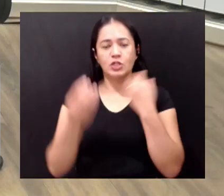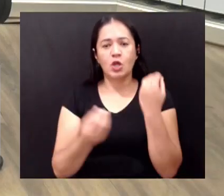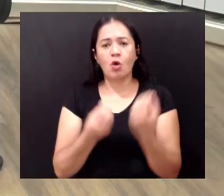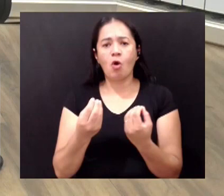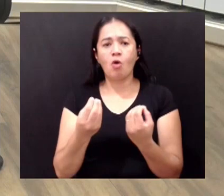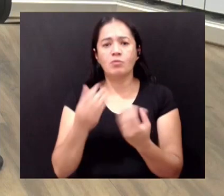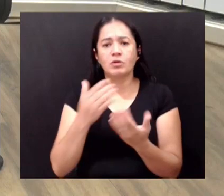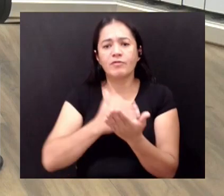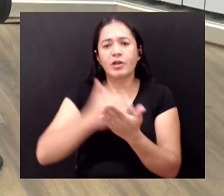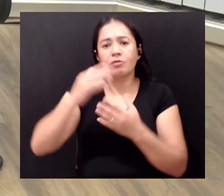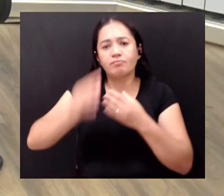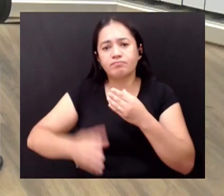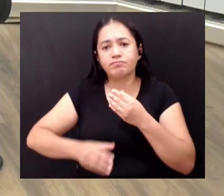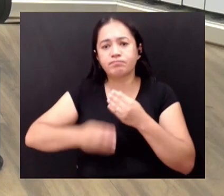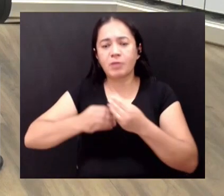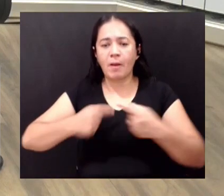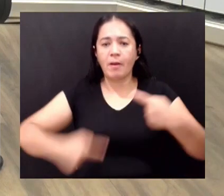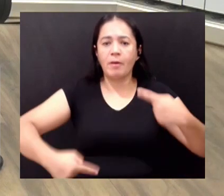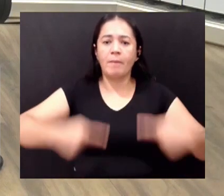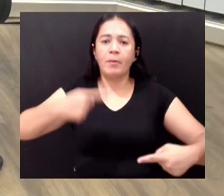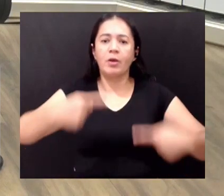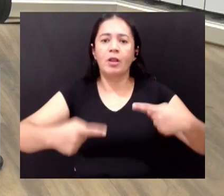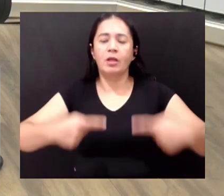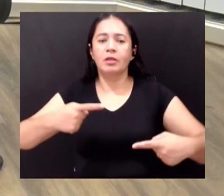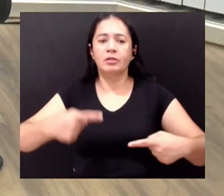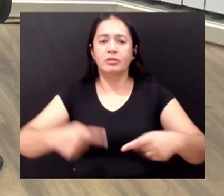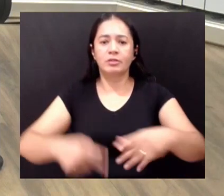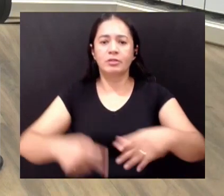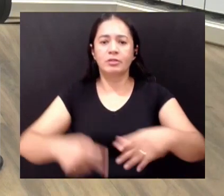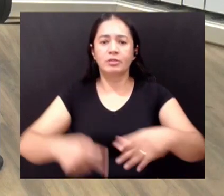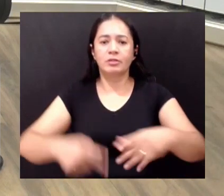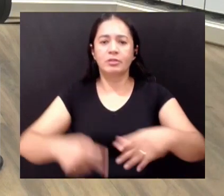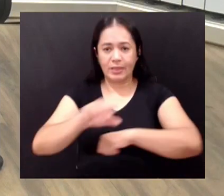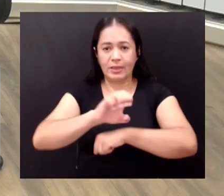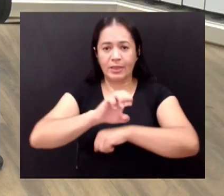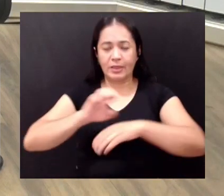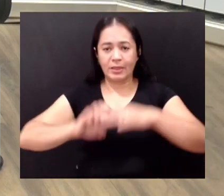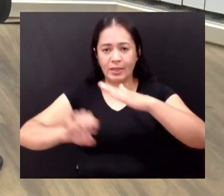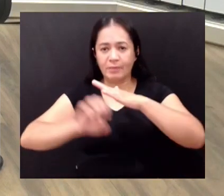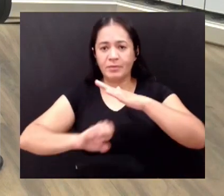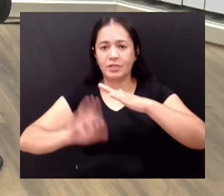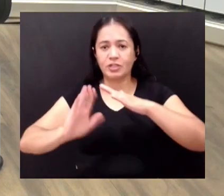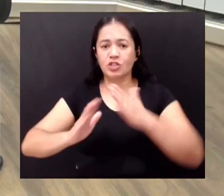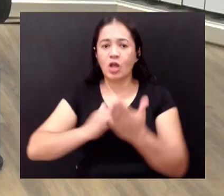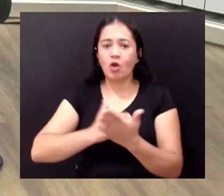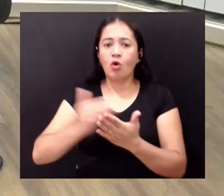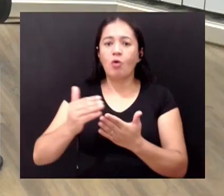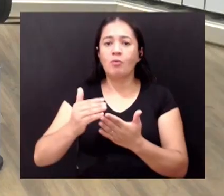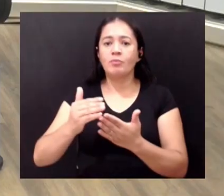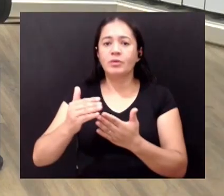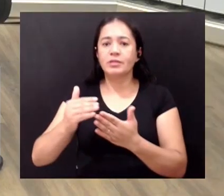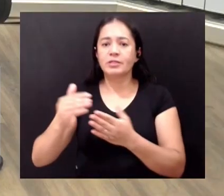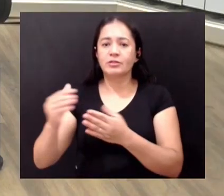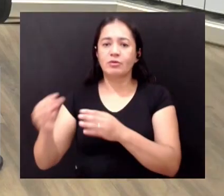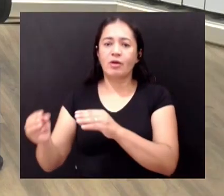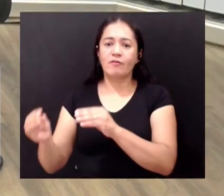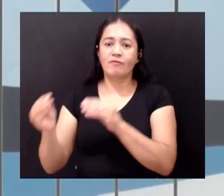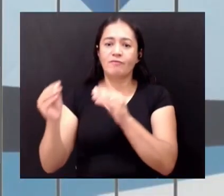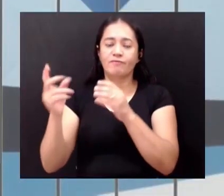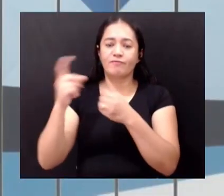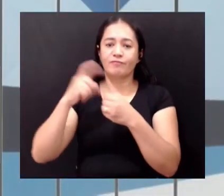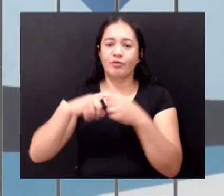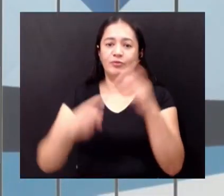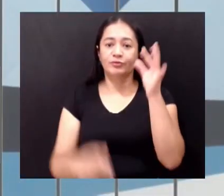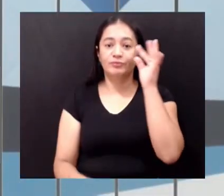novas políticas nessa empresa que aí está passando por esse momento de trazer o funcionário para o escritório?